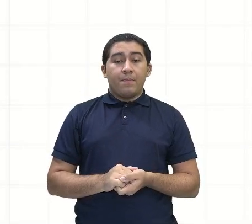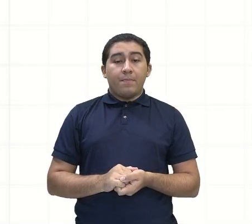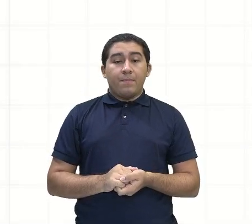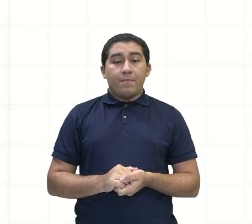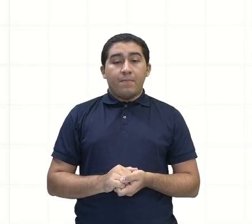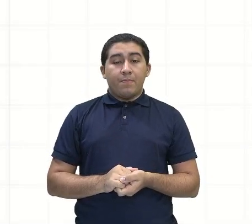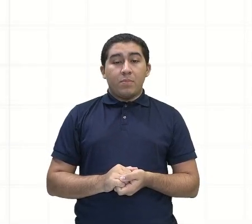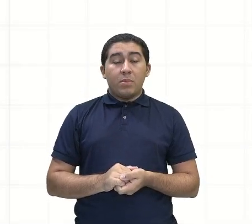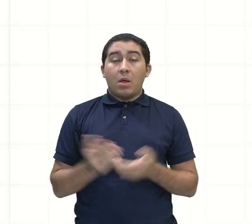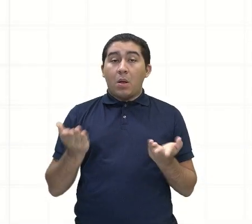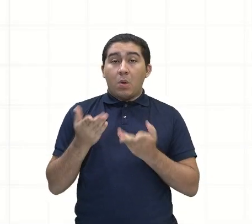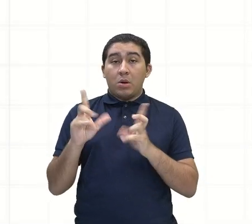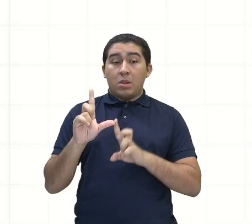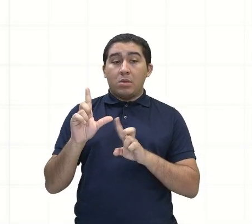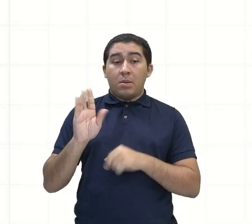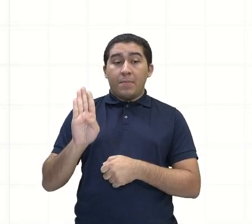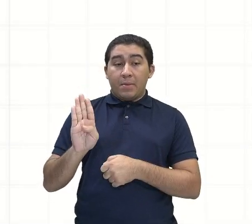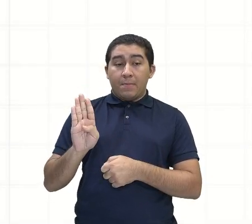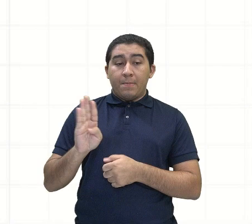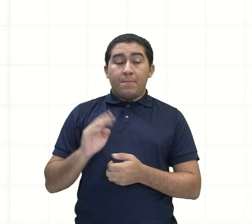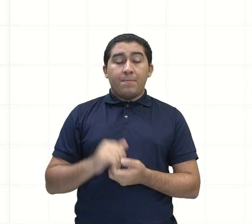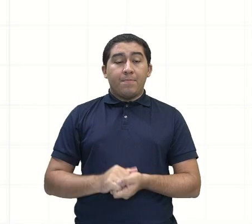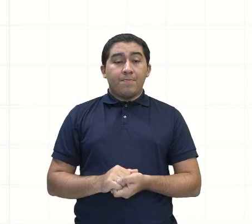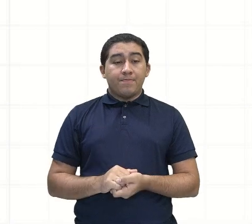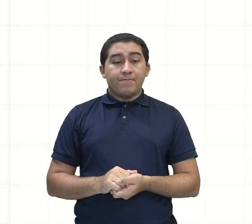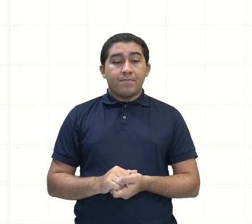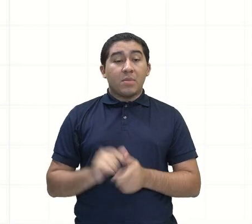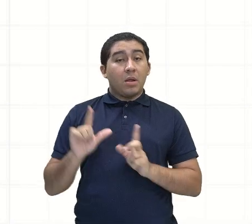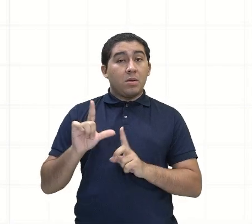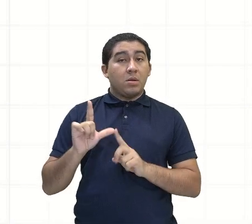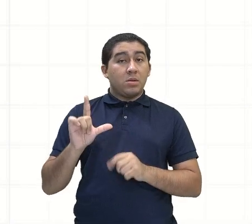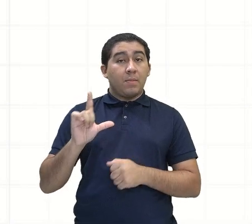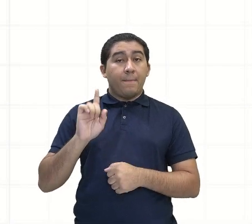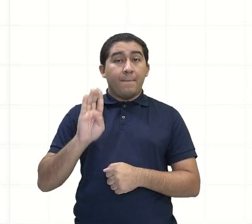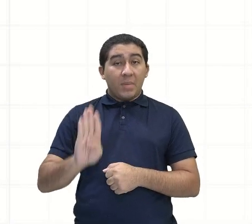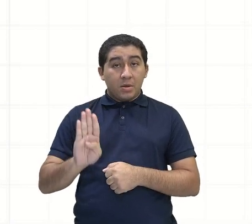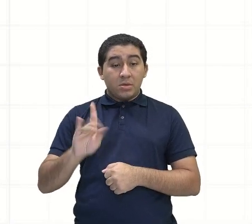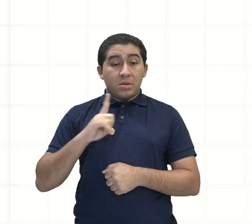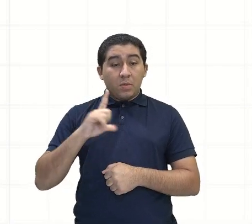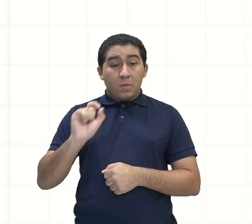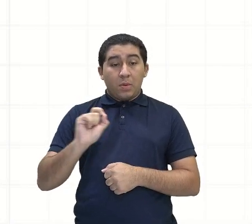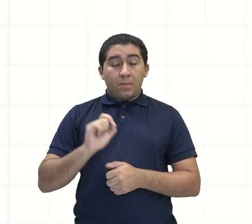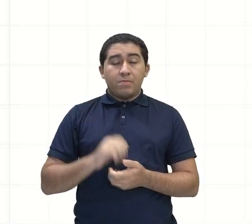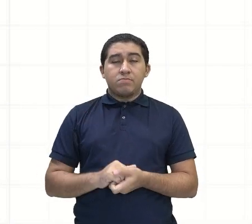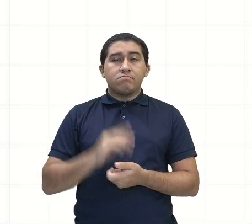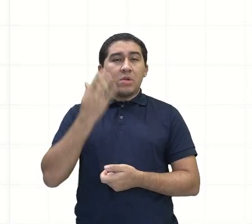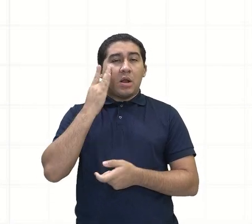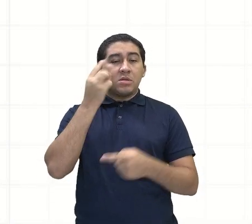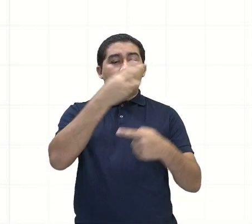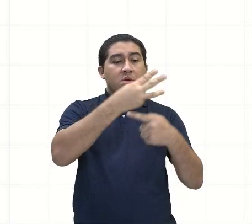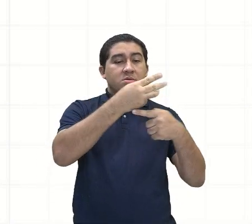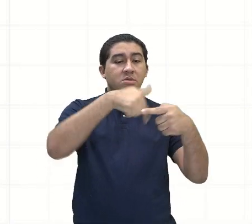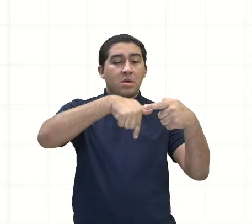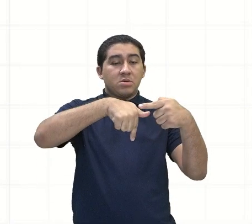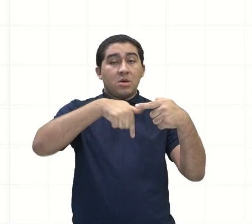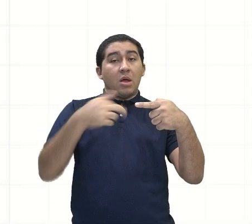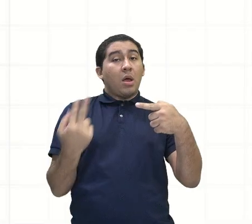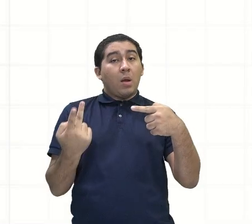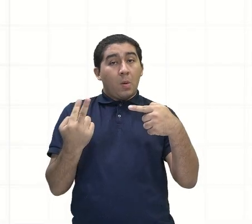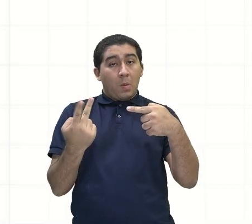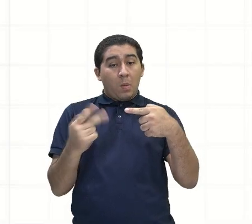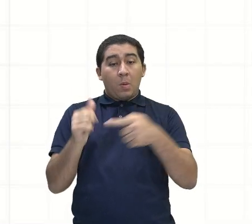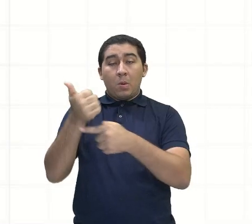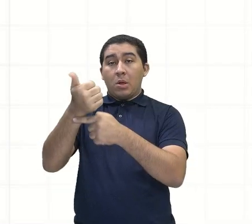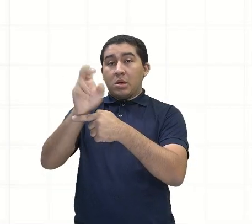Vamos agora para a letra B. Na letra B, nós temos o seguinte, ó. Será que 3 sobre 7